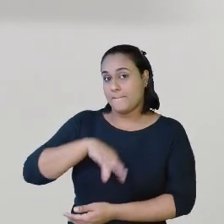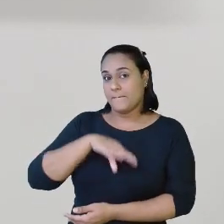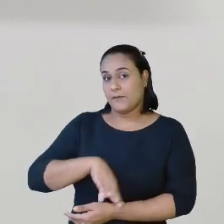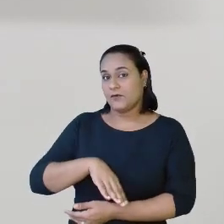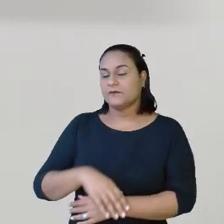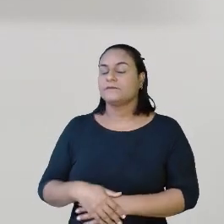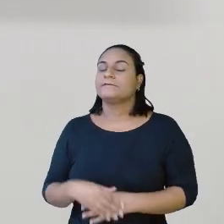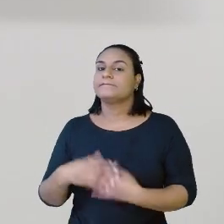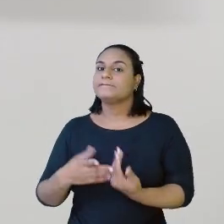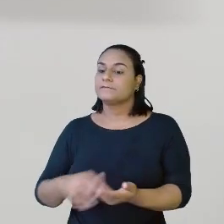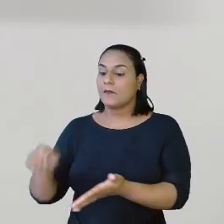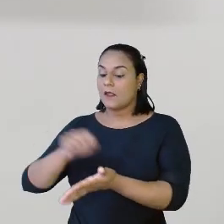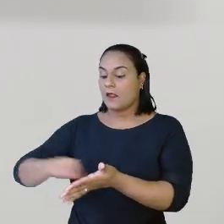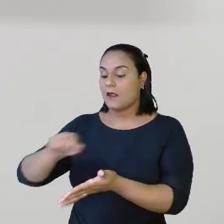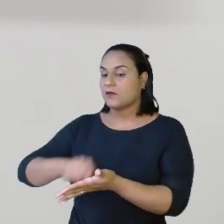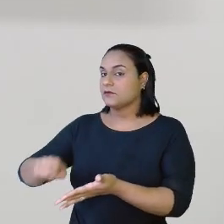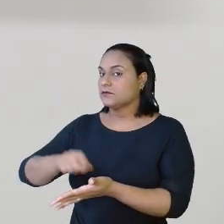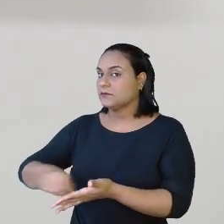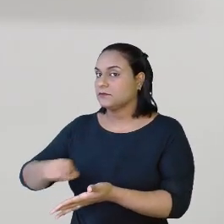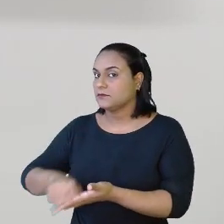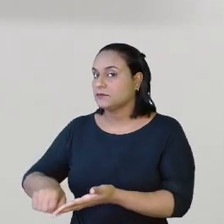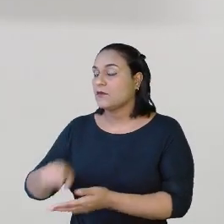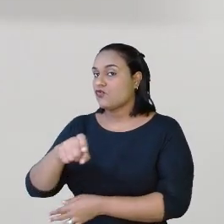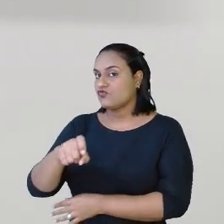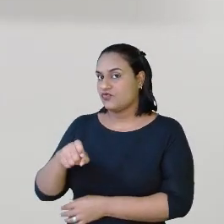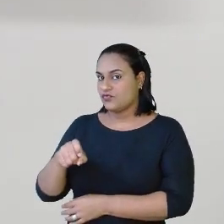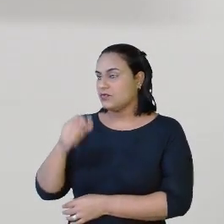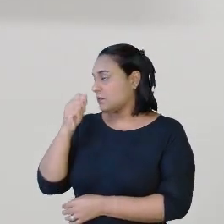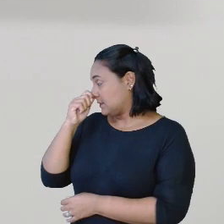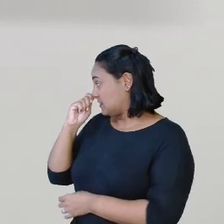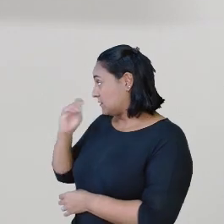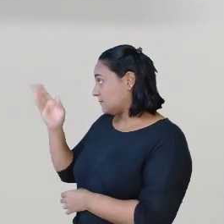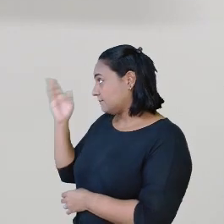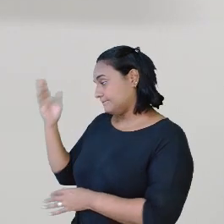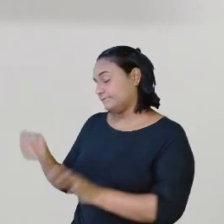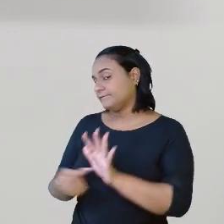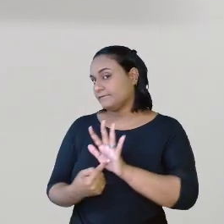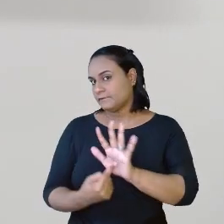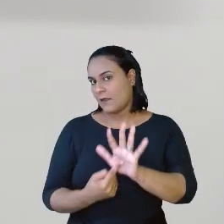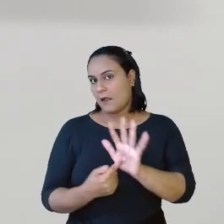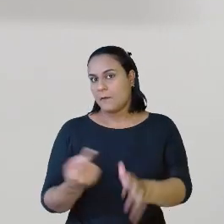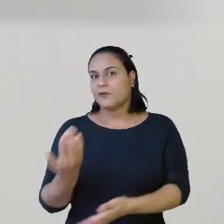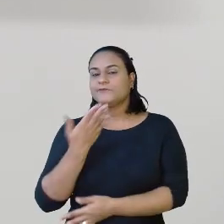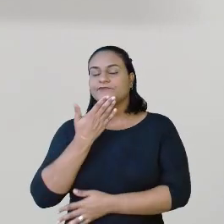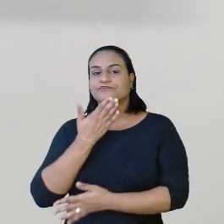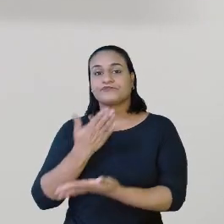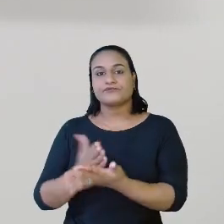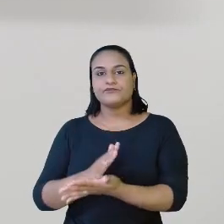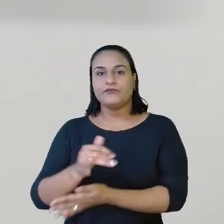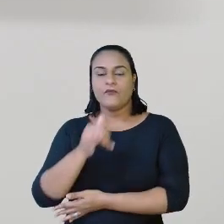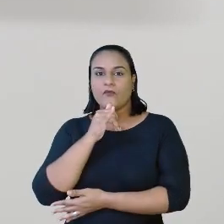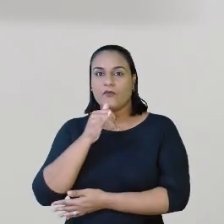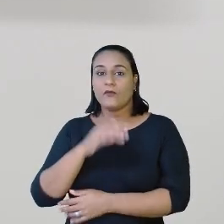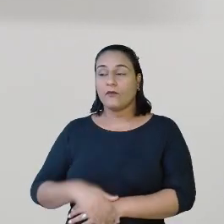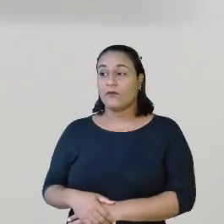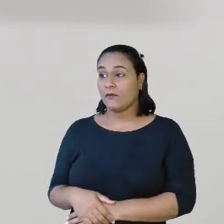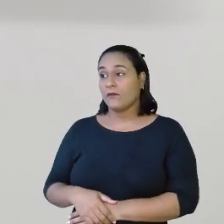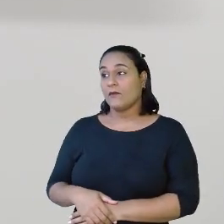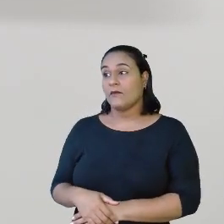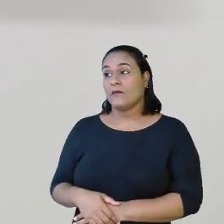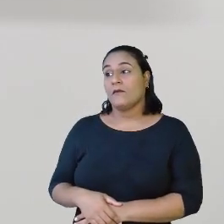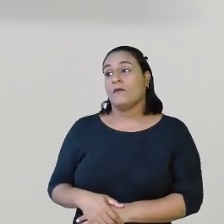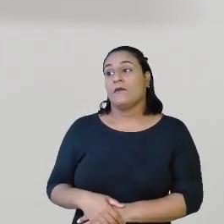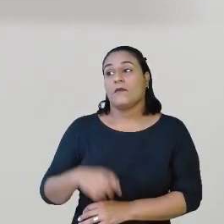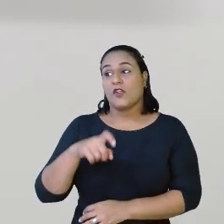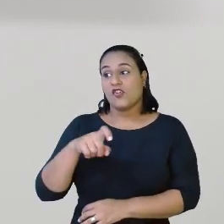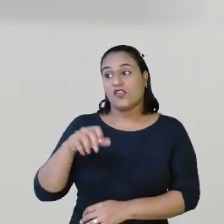são grafadas, elas são escritas com X. Eu trouxe alguns exemplos aí para vocês. Chavante, palavra